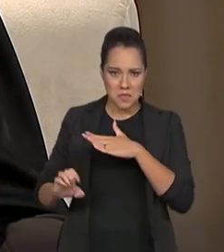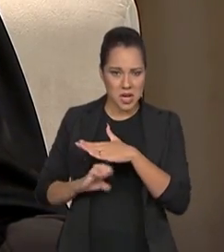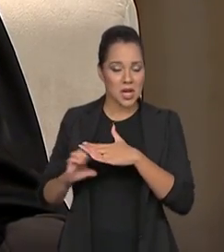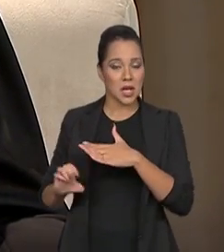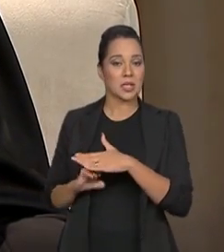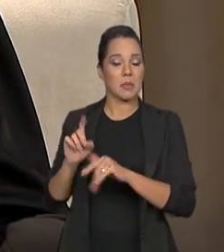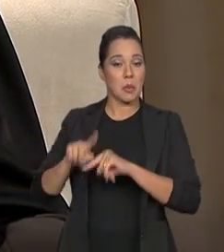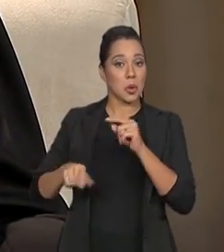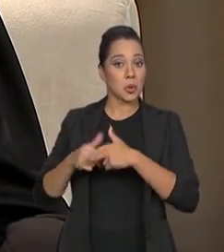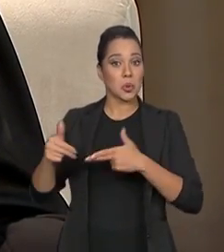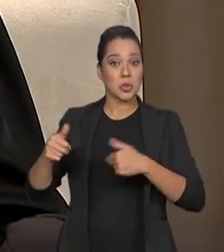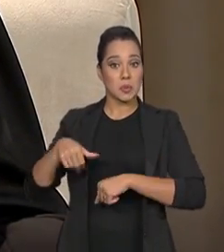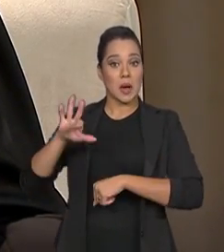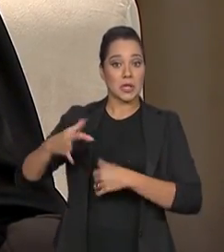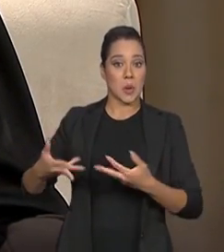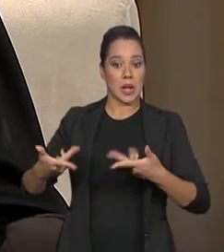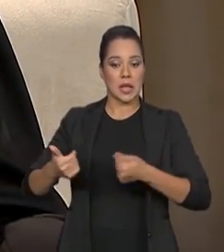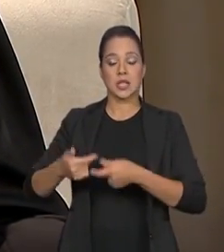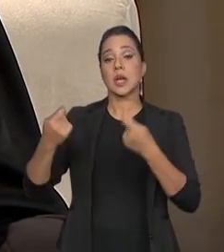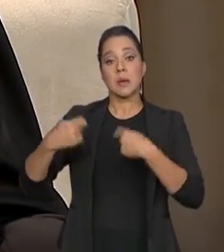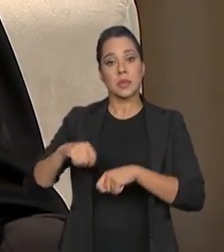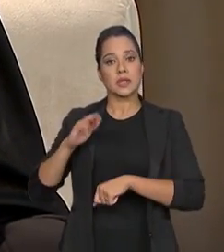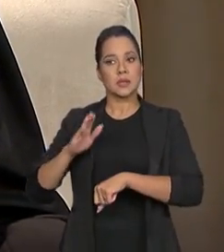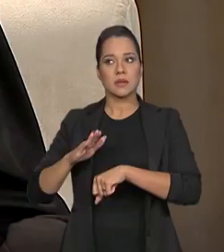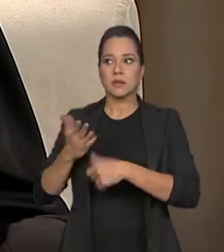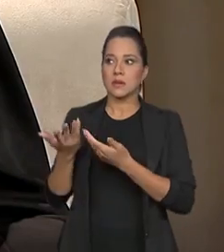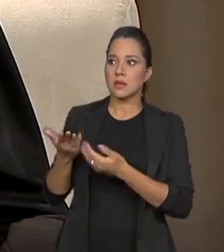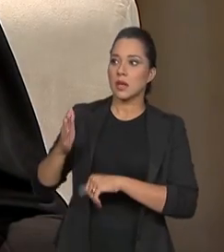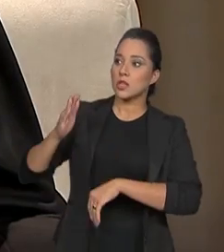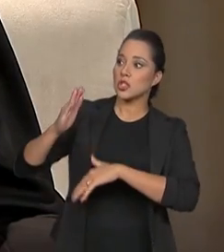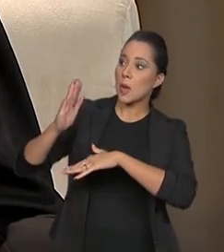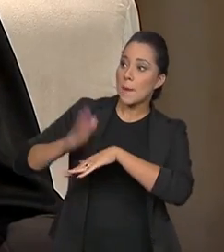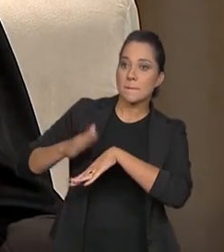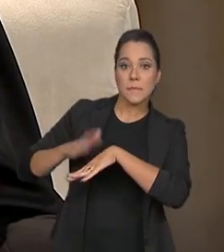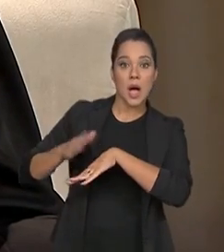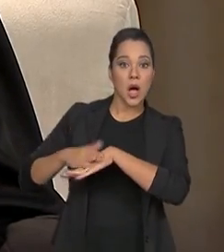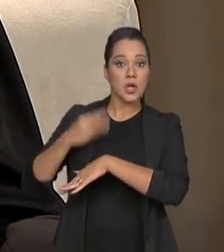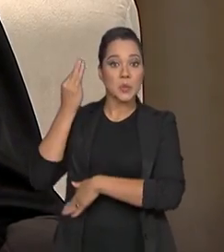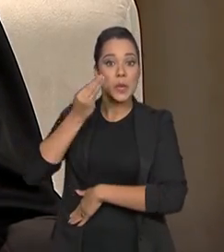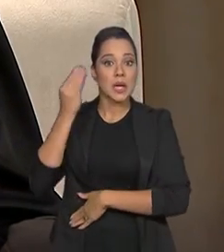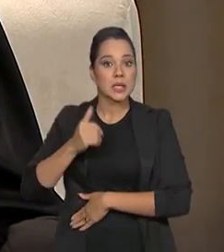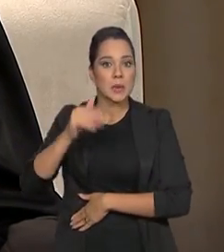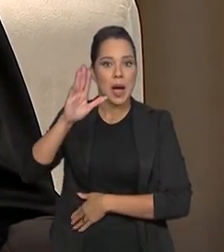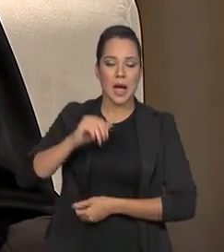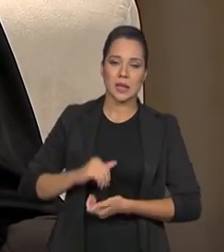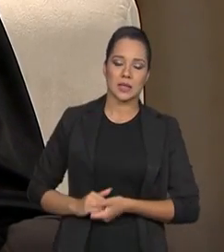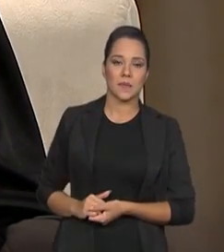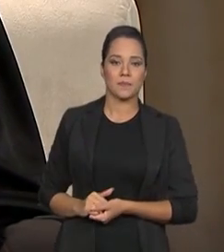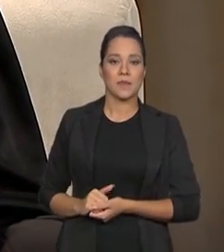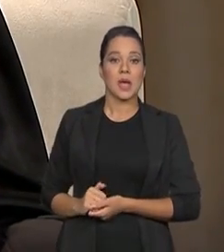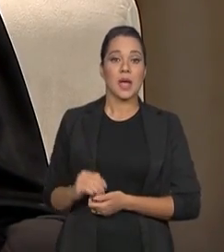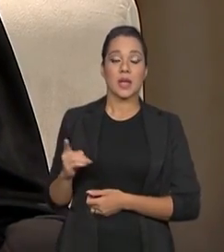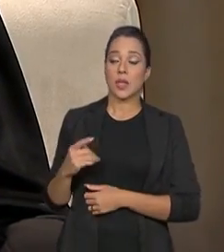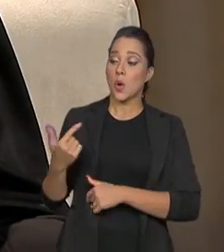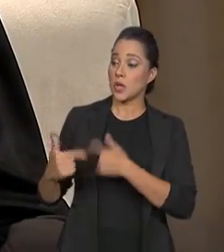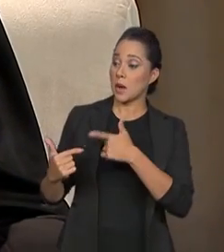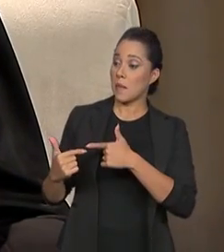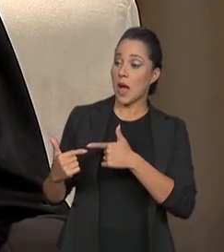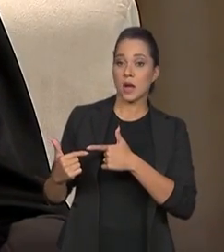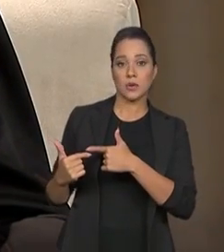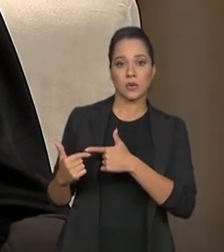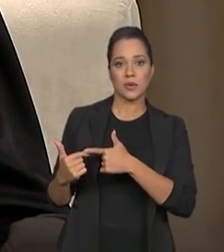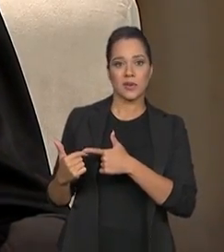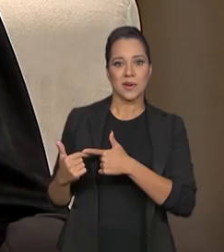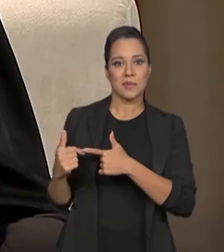produzir um produto com maior qualidade ela vai precisar de uma mão de obra mais qualificada com isso ela vai puxar o que o nível de emprego do país